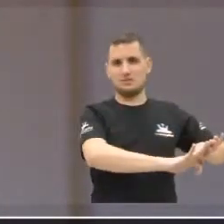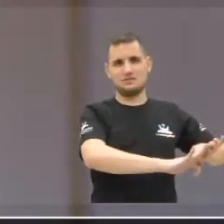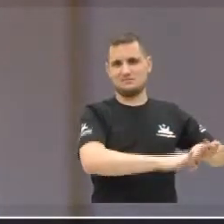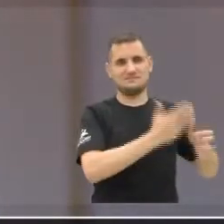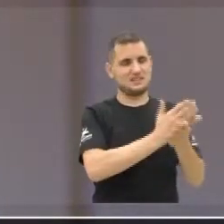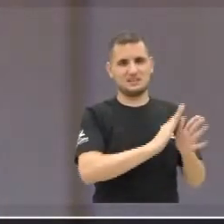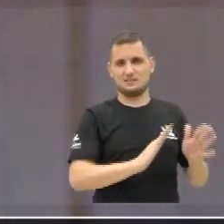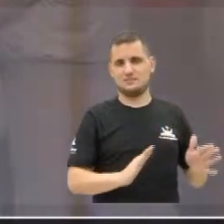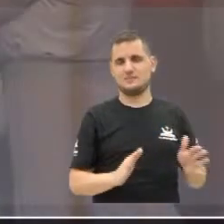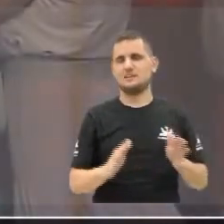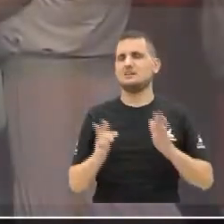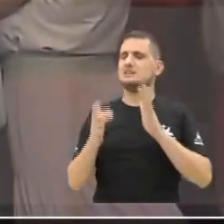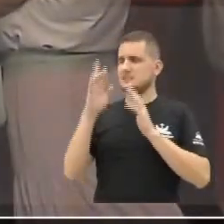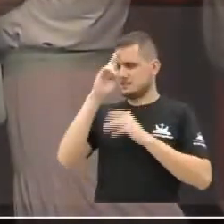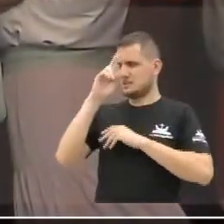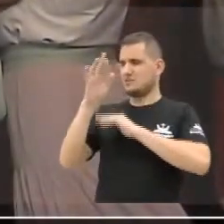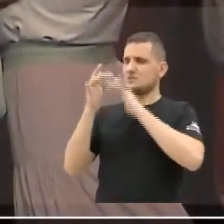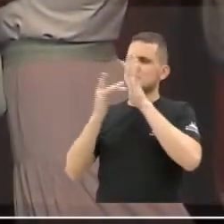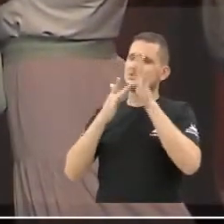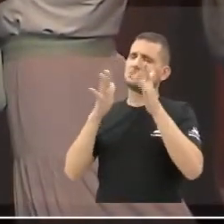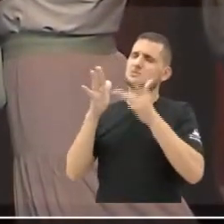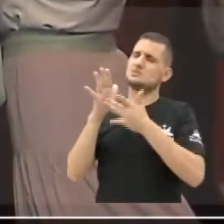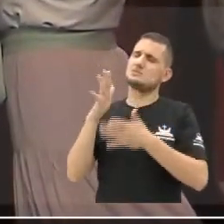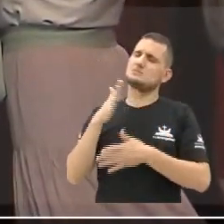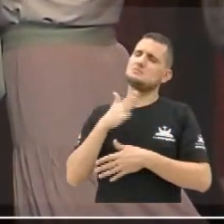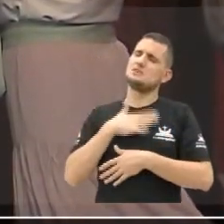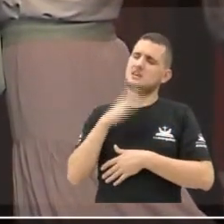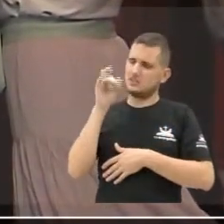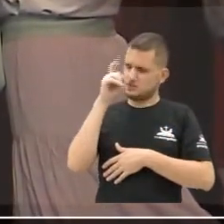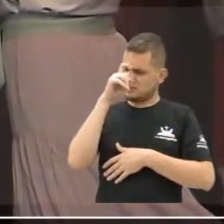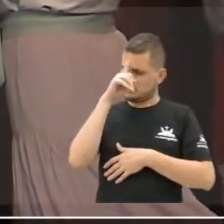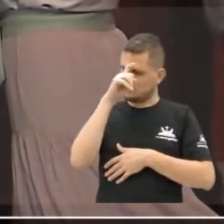Acalma, Senhor, a minha tempestade. Vamos cantar isso.